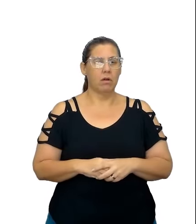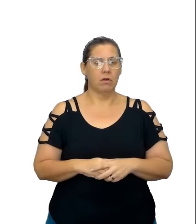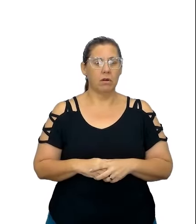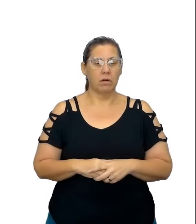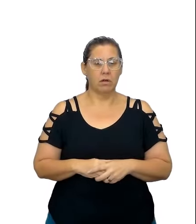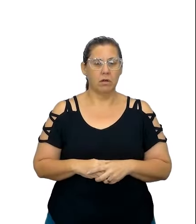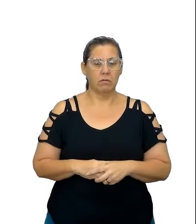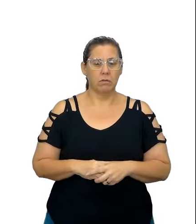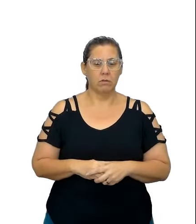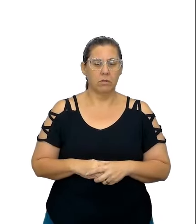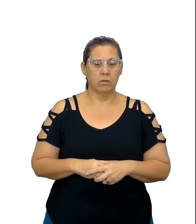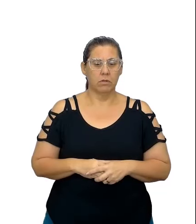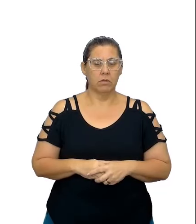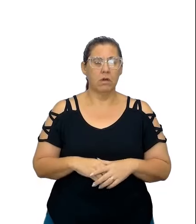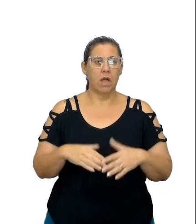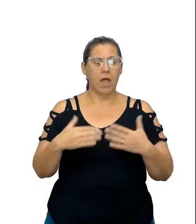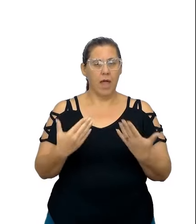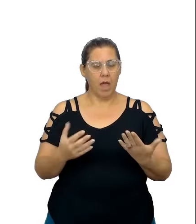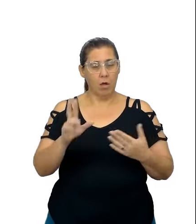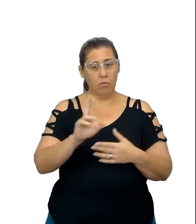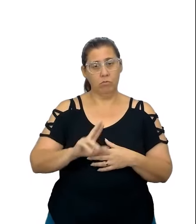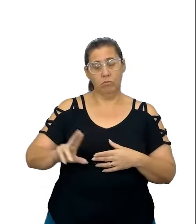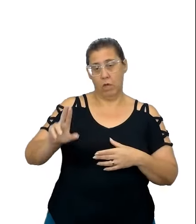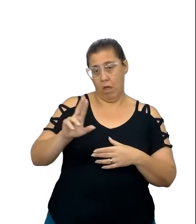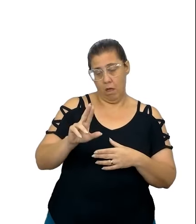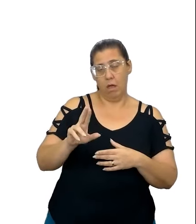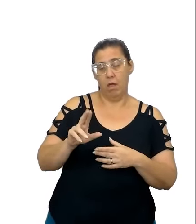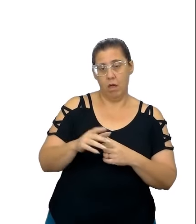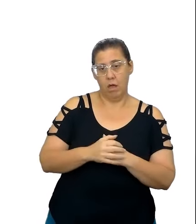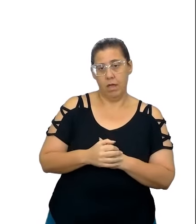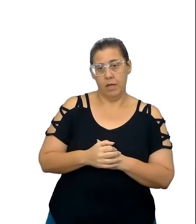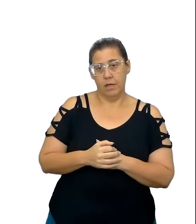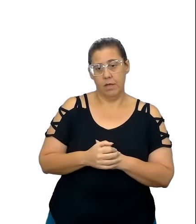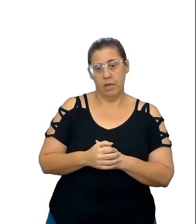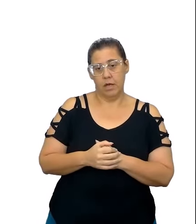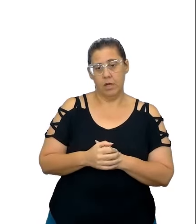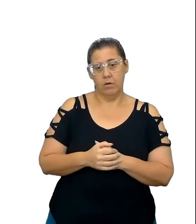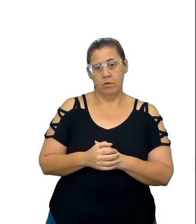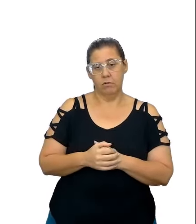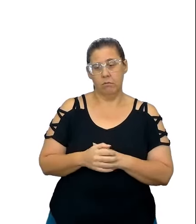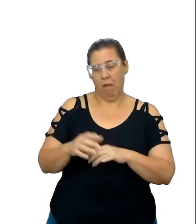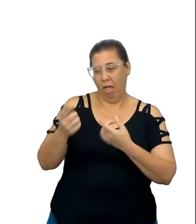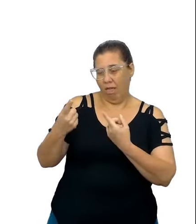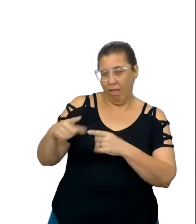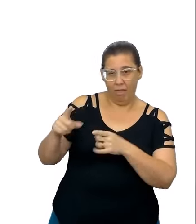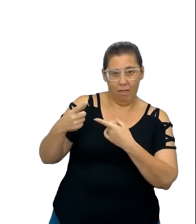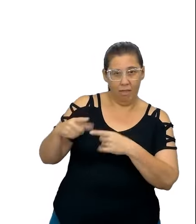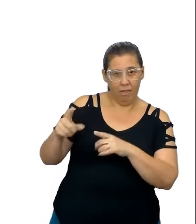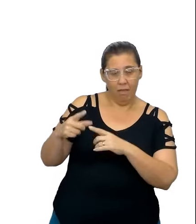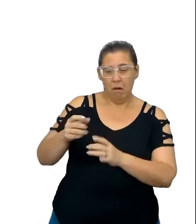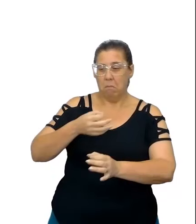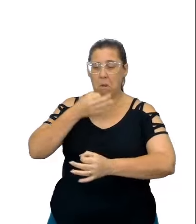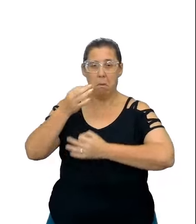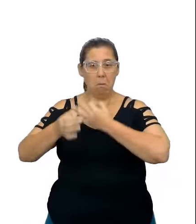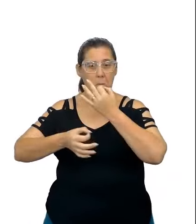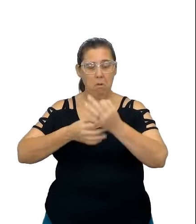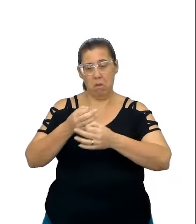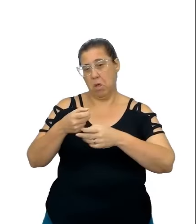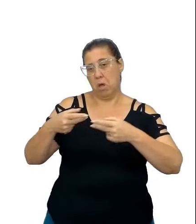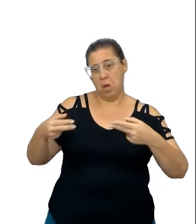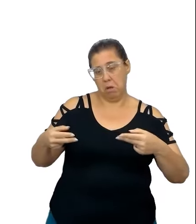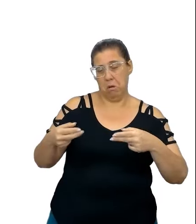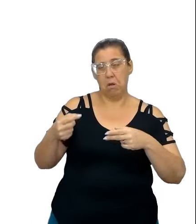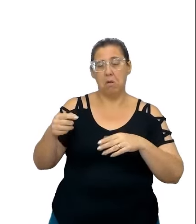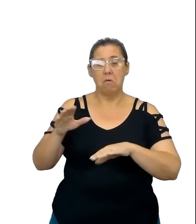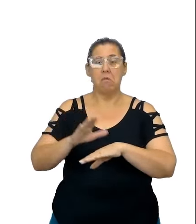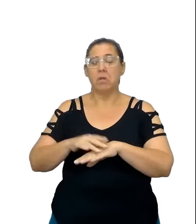do grotesco, é abusar do escracho para criticar algo e fazer